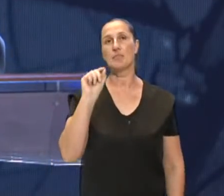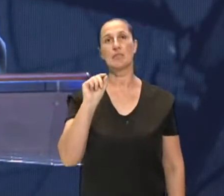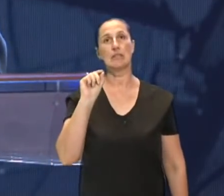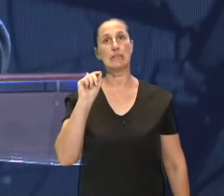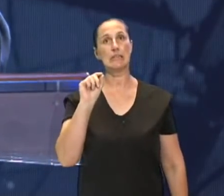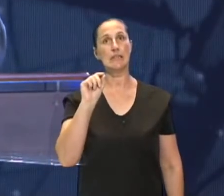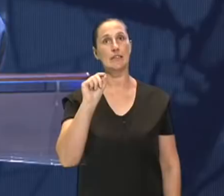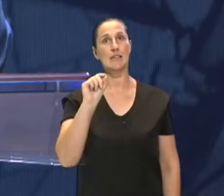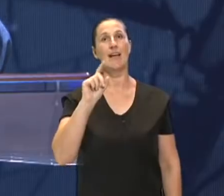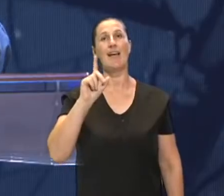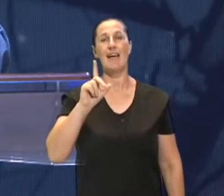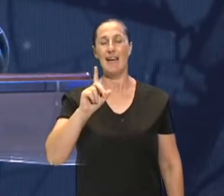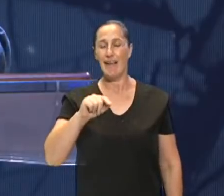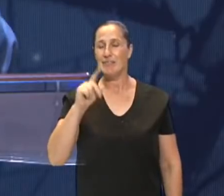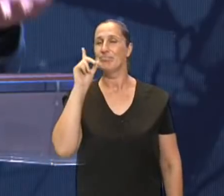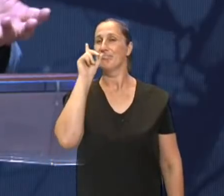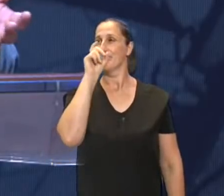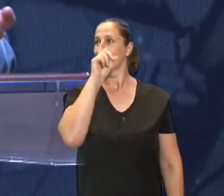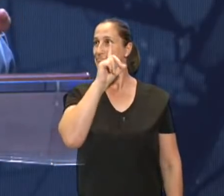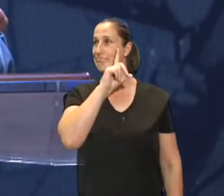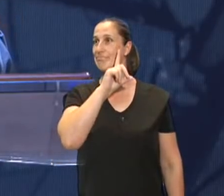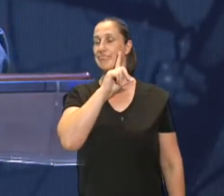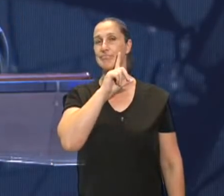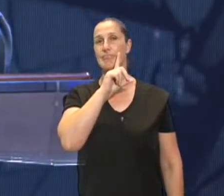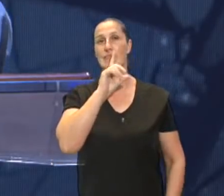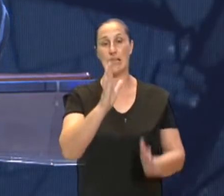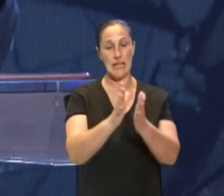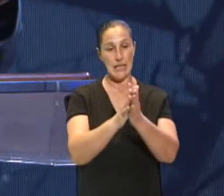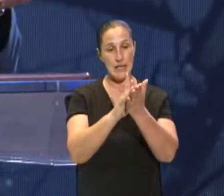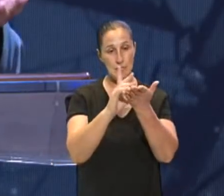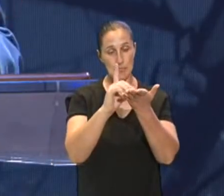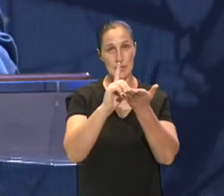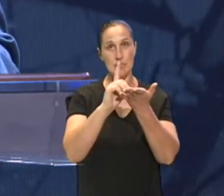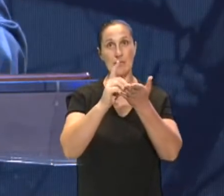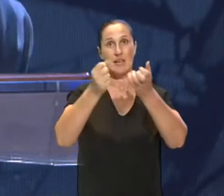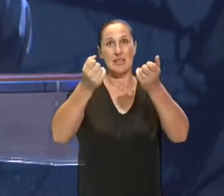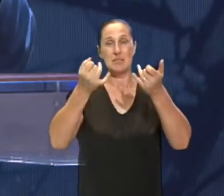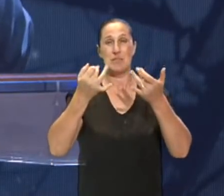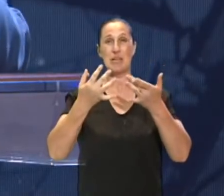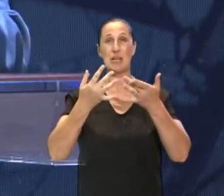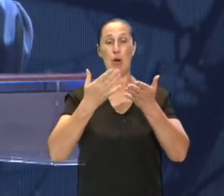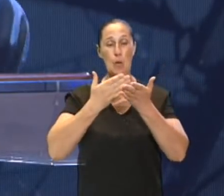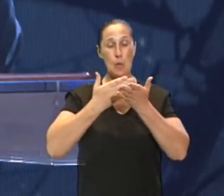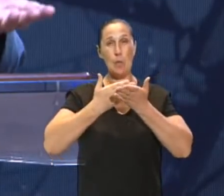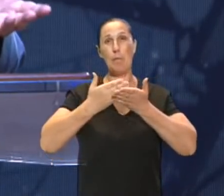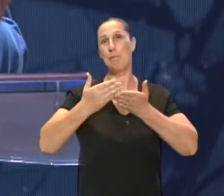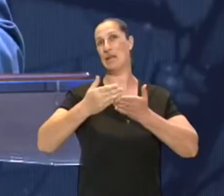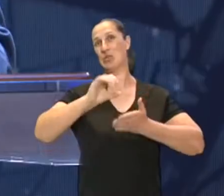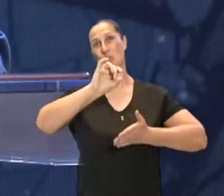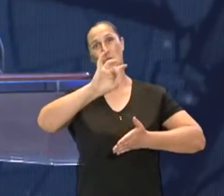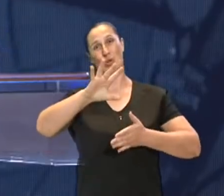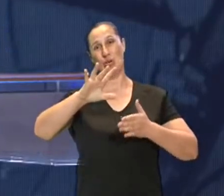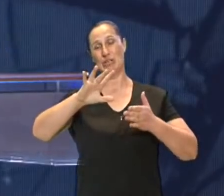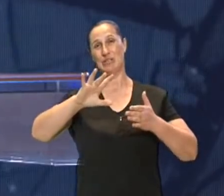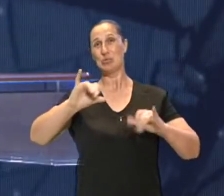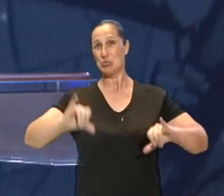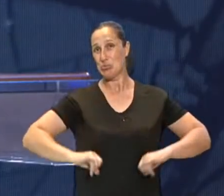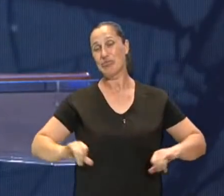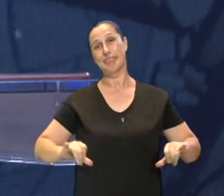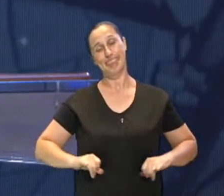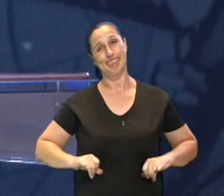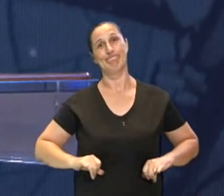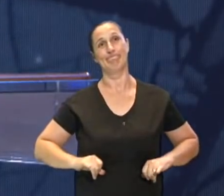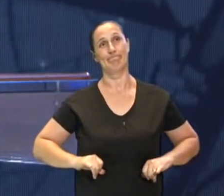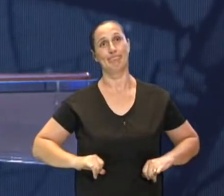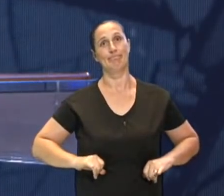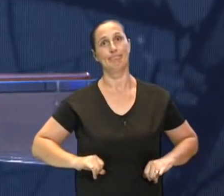é uma grande luta. A Bíblia diz que isso é o princípio das dores, não é o fim do mundo, é o princípio das dores.